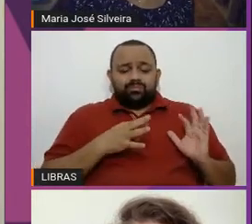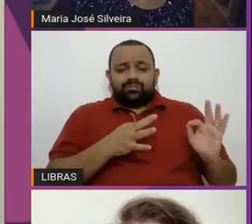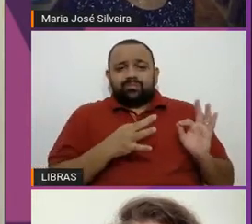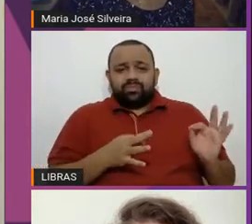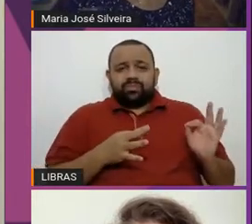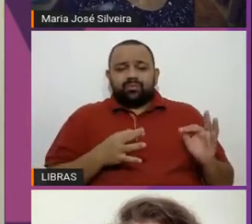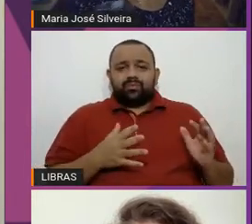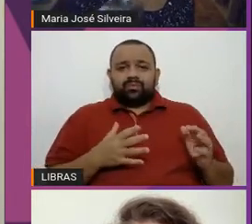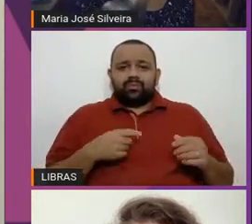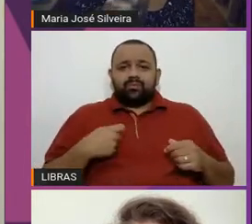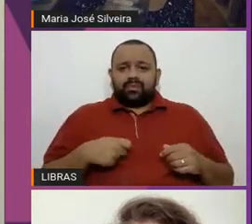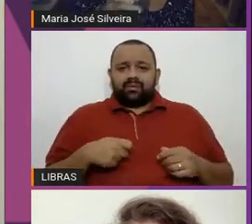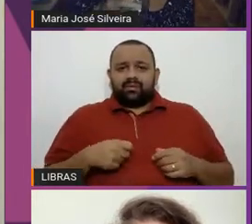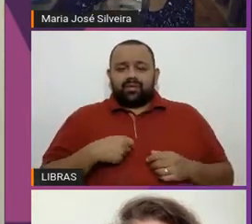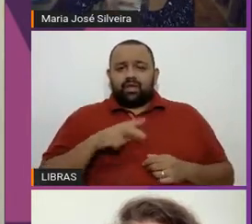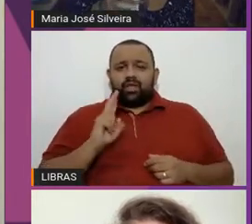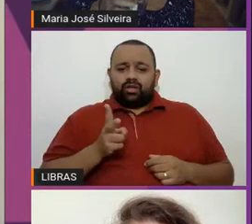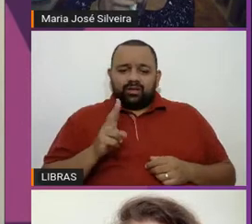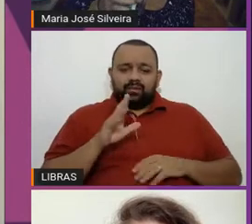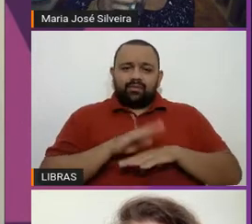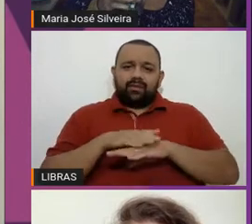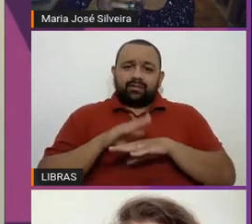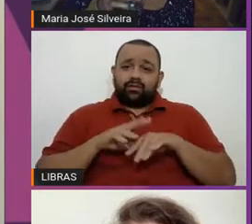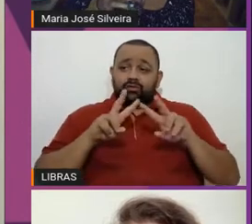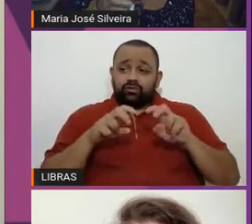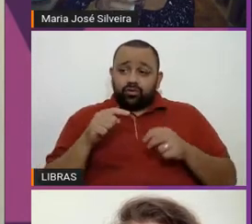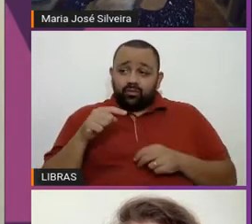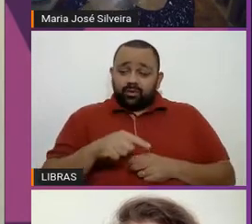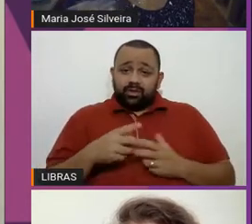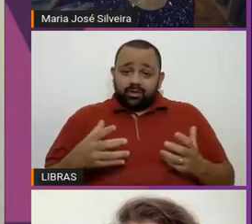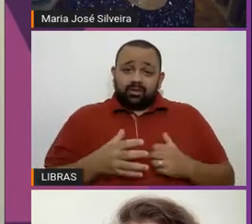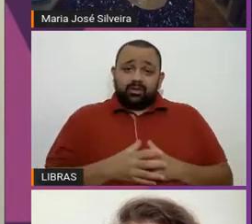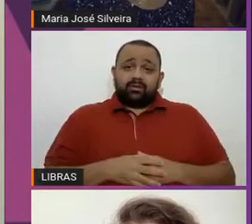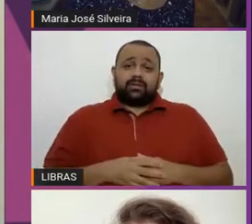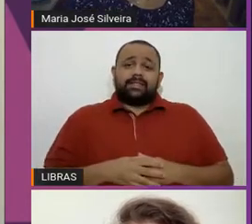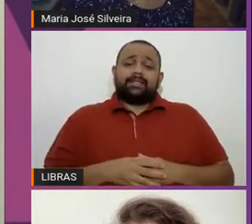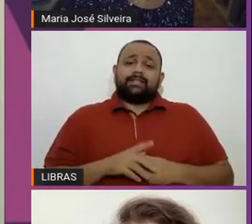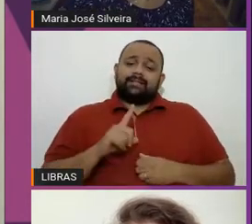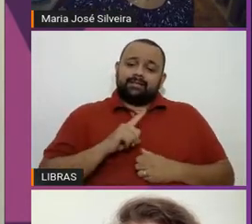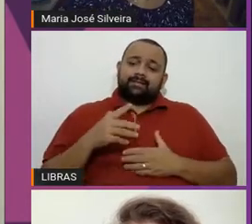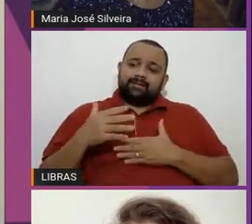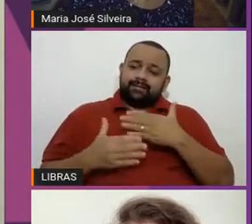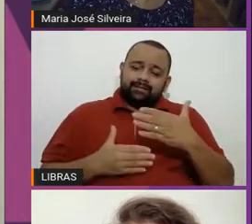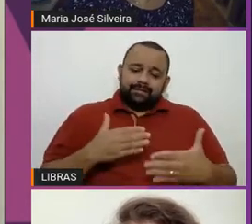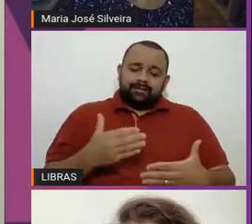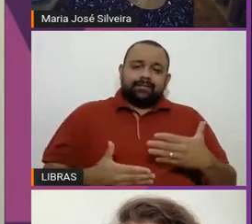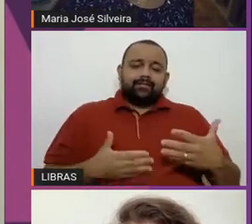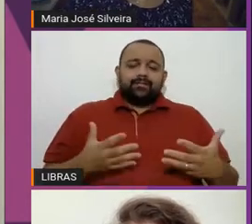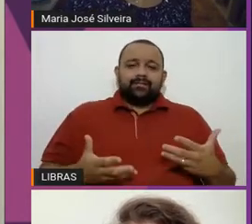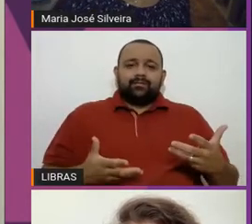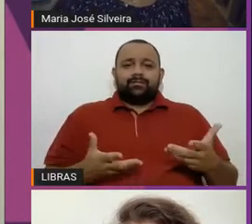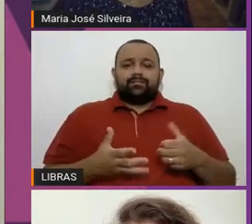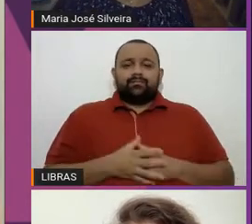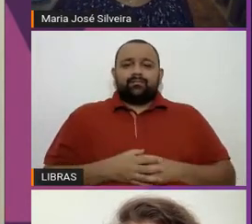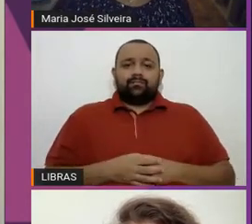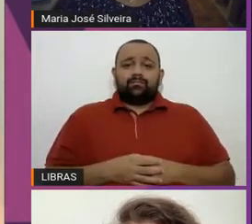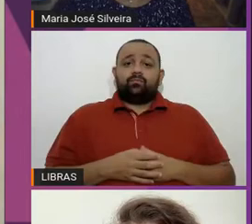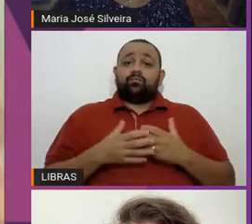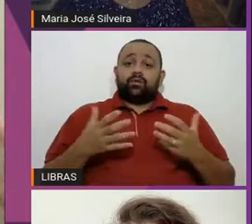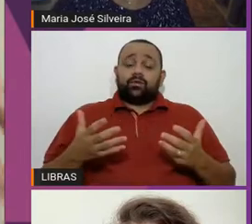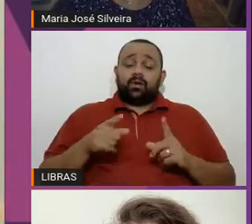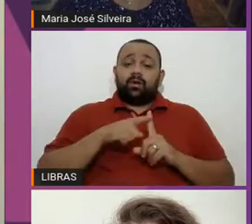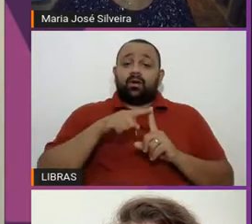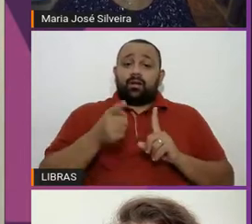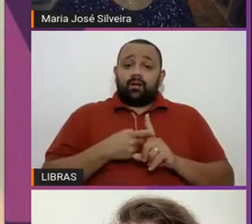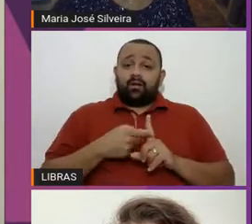processo muito físico Eu acho que eu tô muito gostei nesse Esse aspecto é um processo físico e e